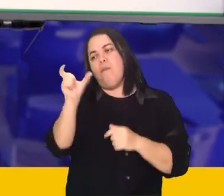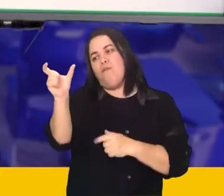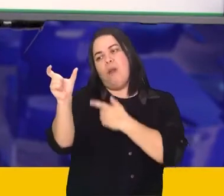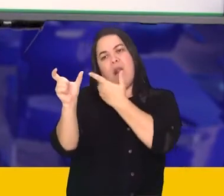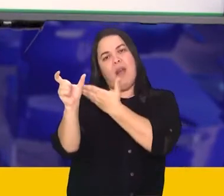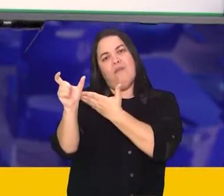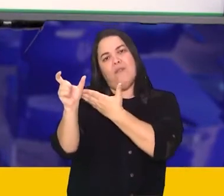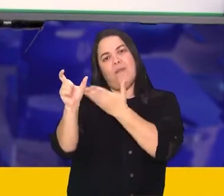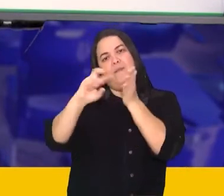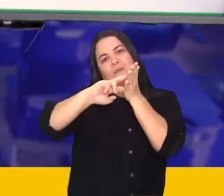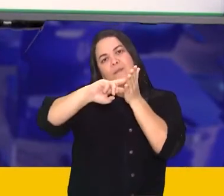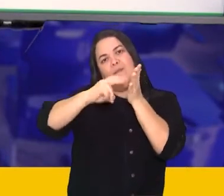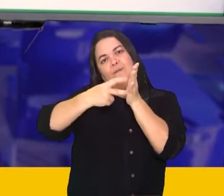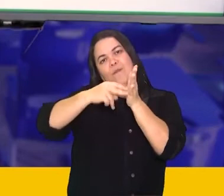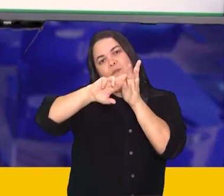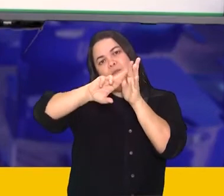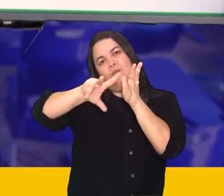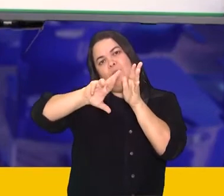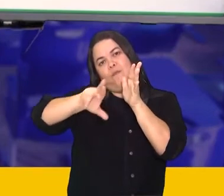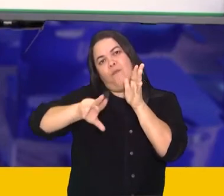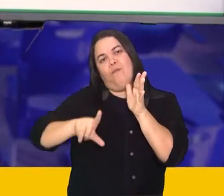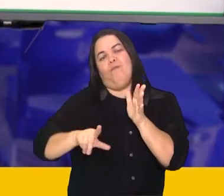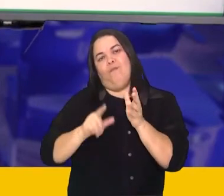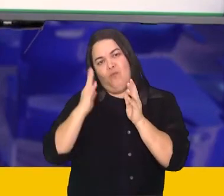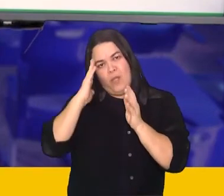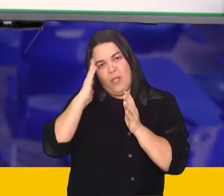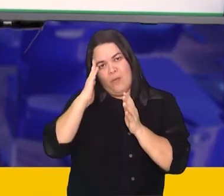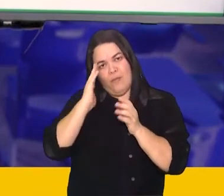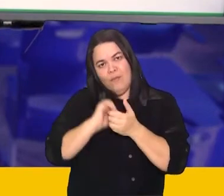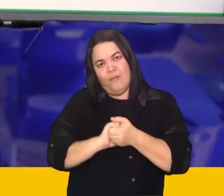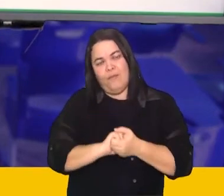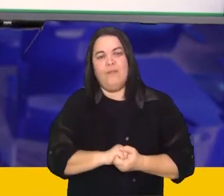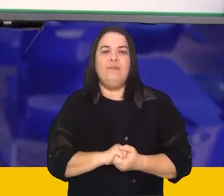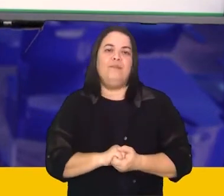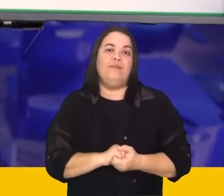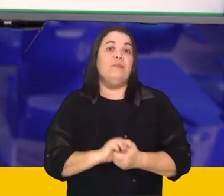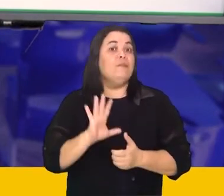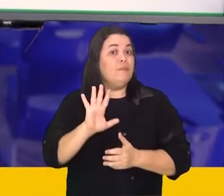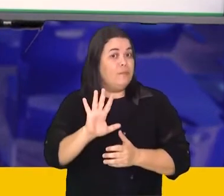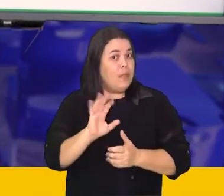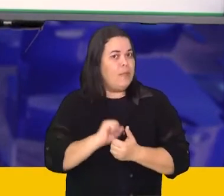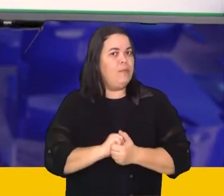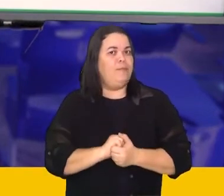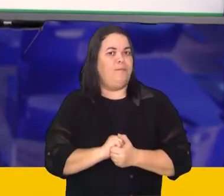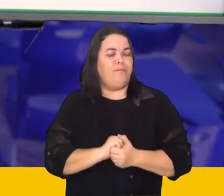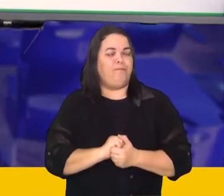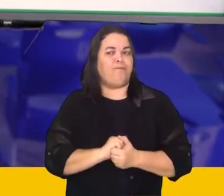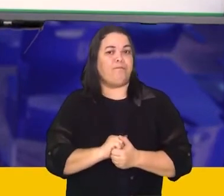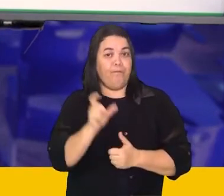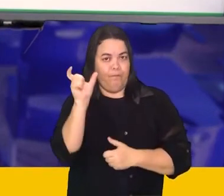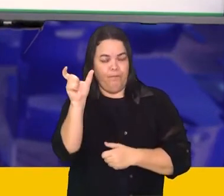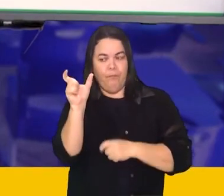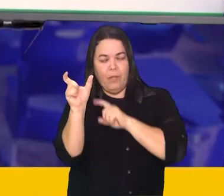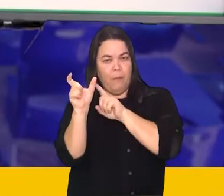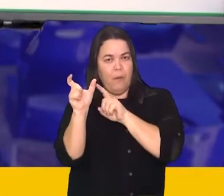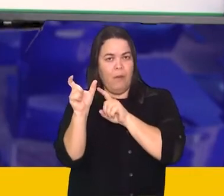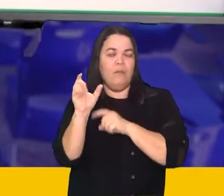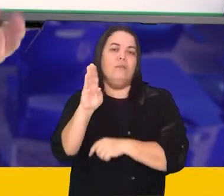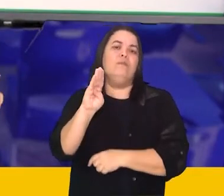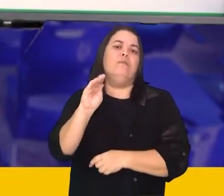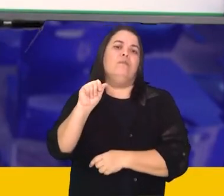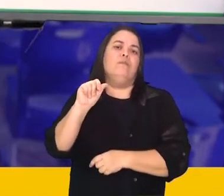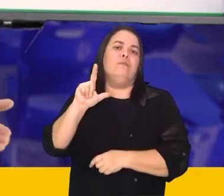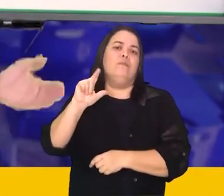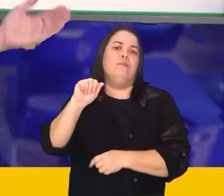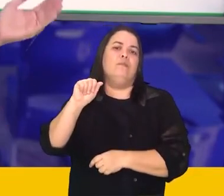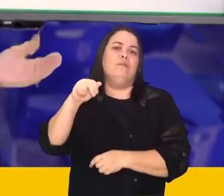passou a ter outro significado. Entenderam? Detalhe, a palavra balanço, no